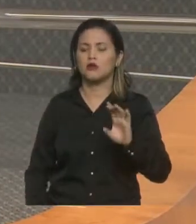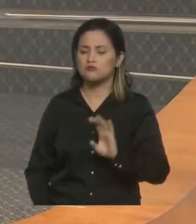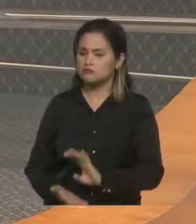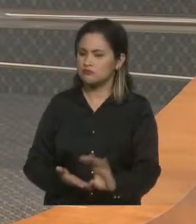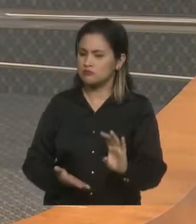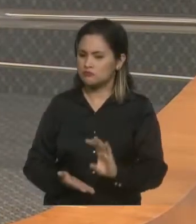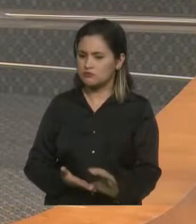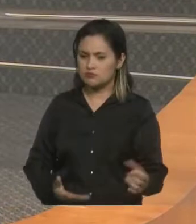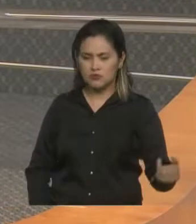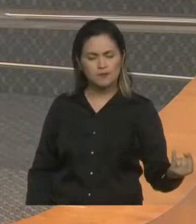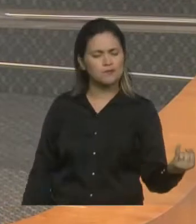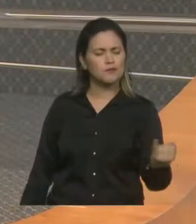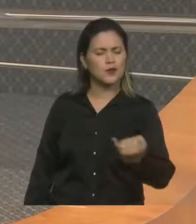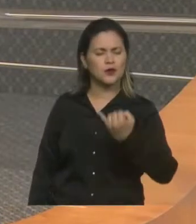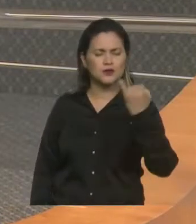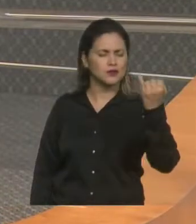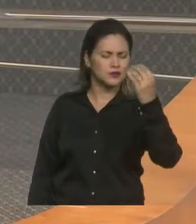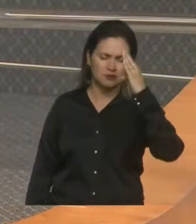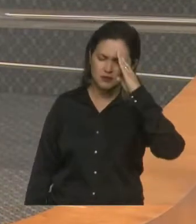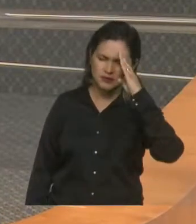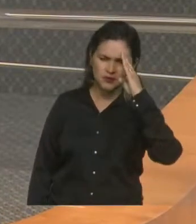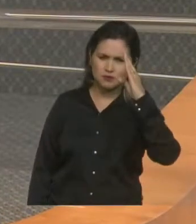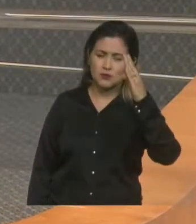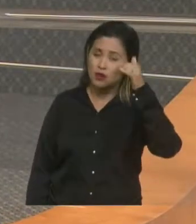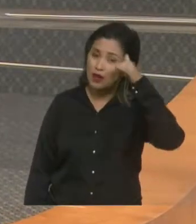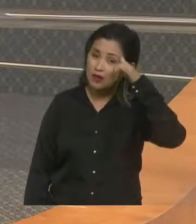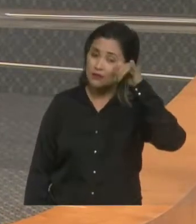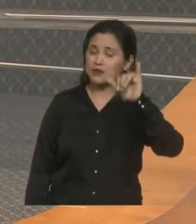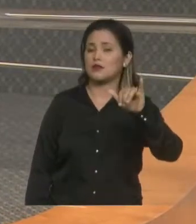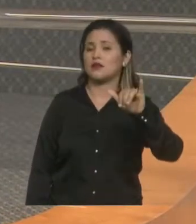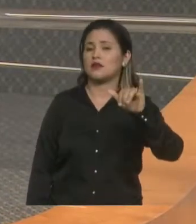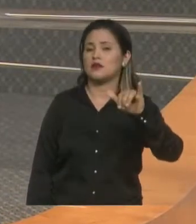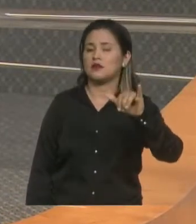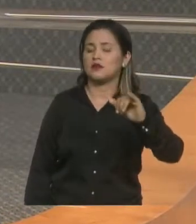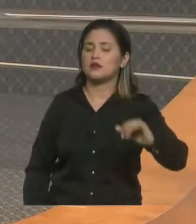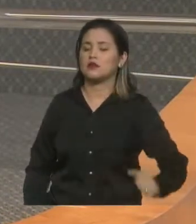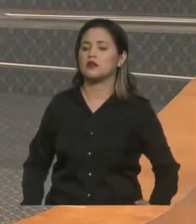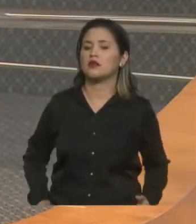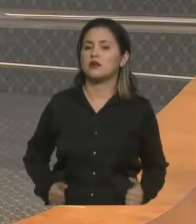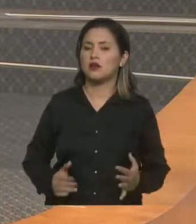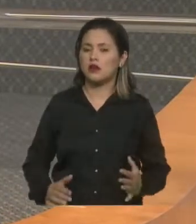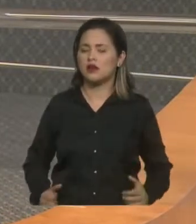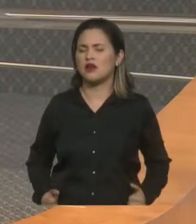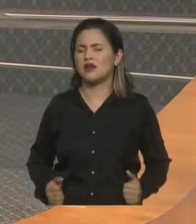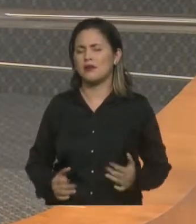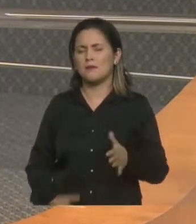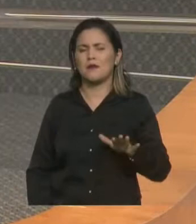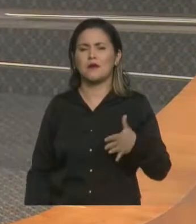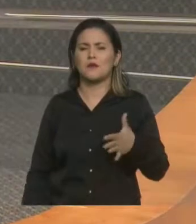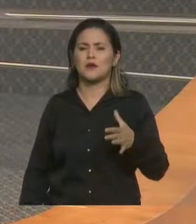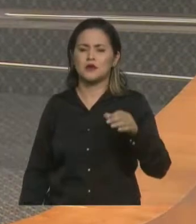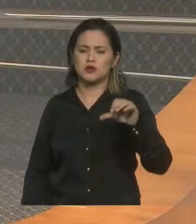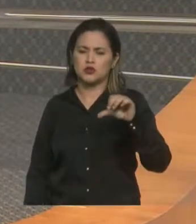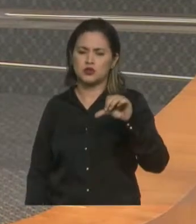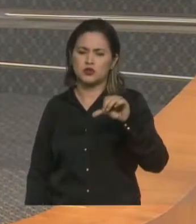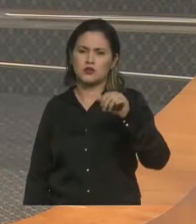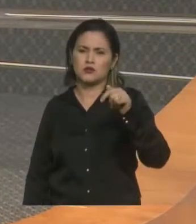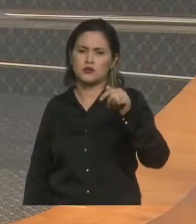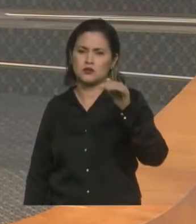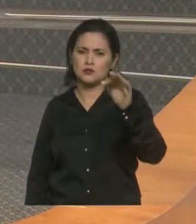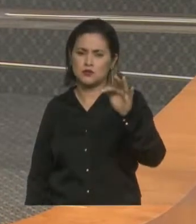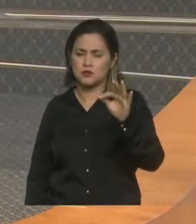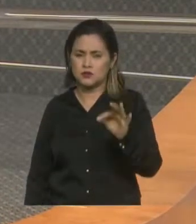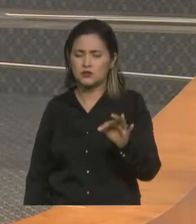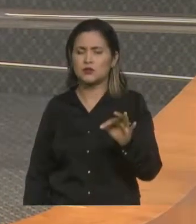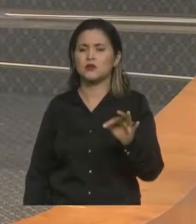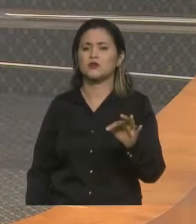importância para a prevenção. Nós estamos gastando 96%, 97% dos recursos para